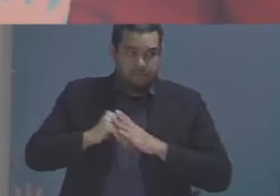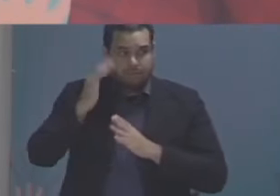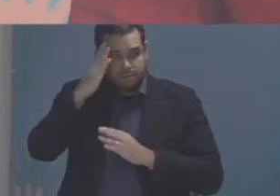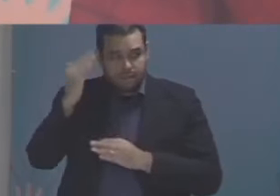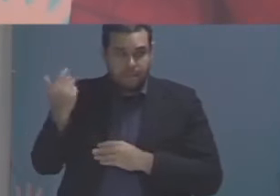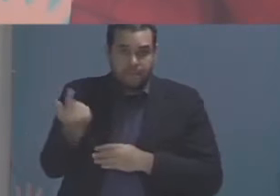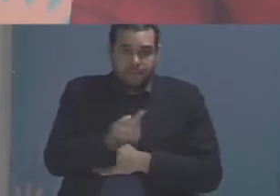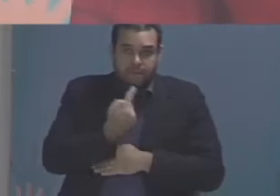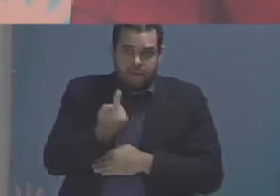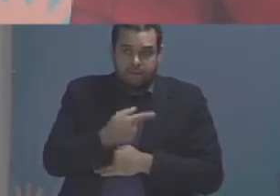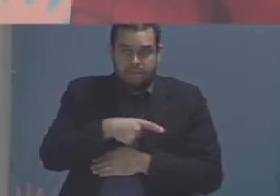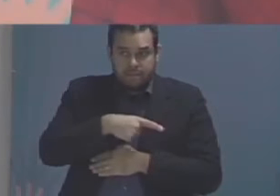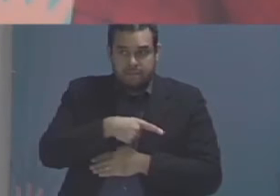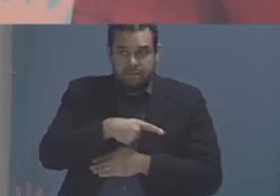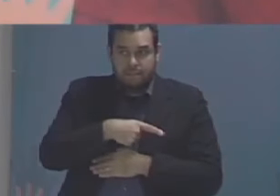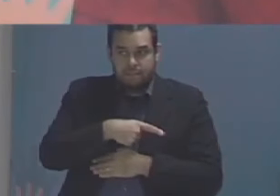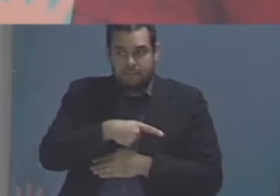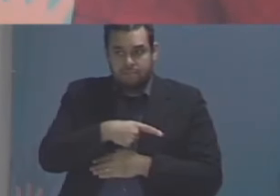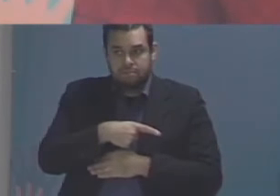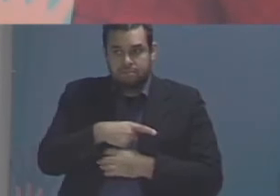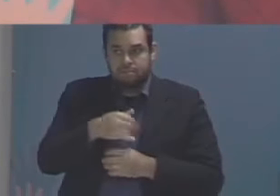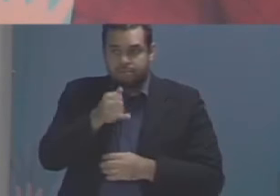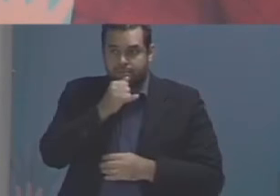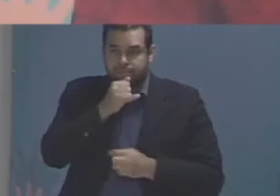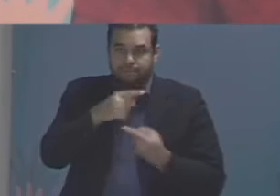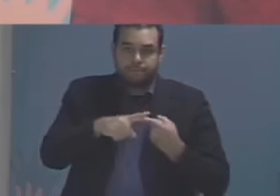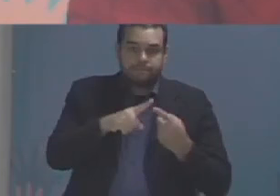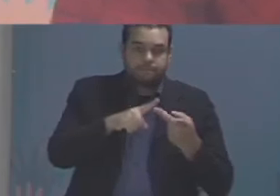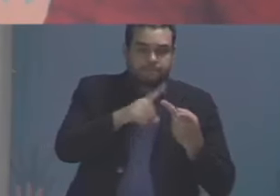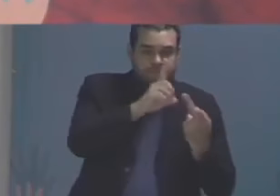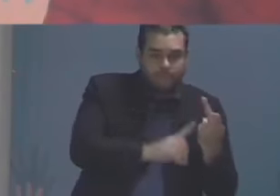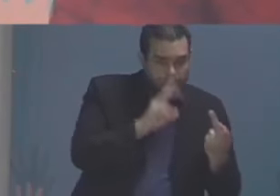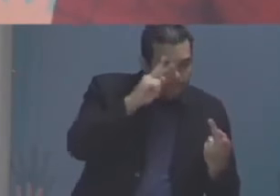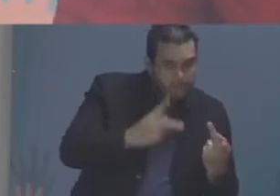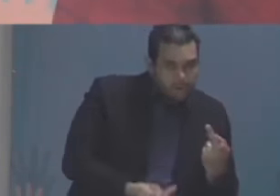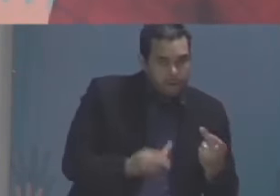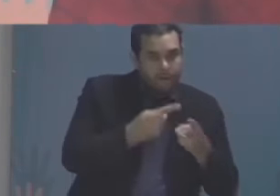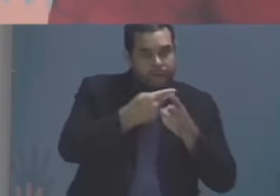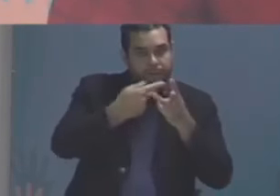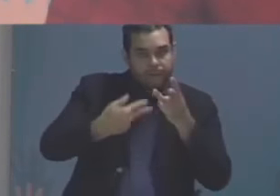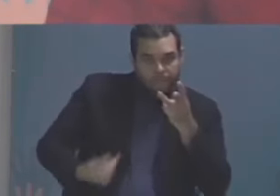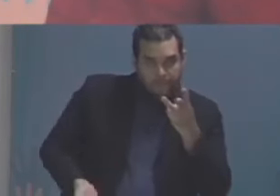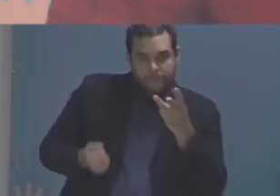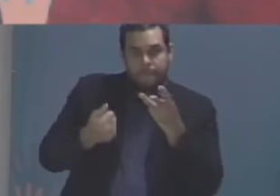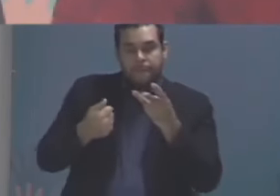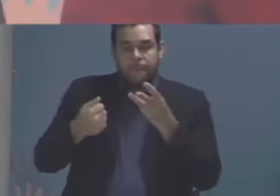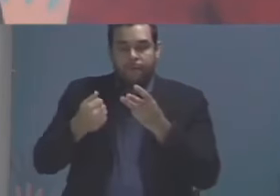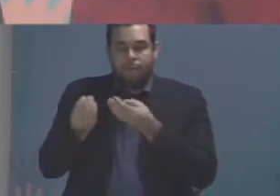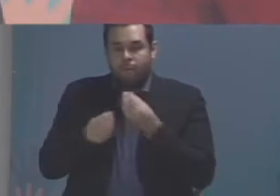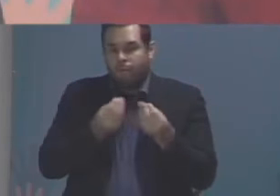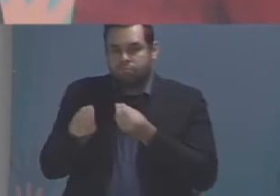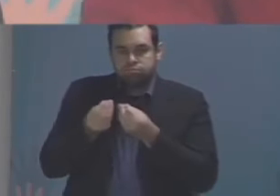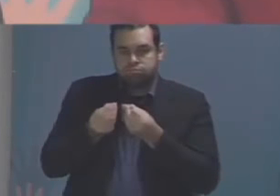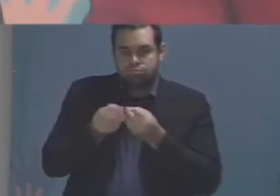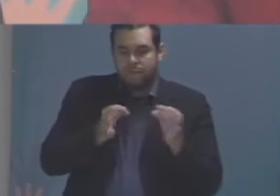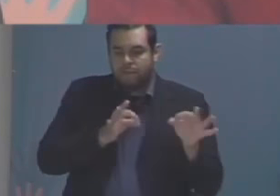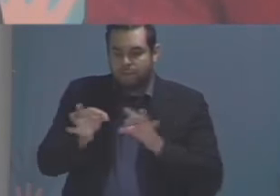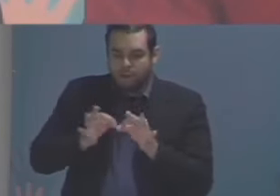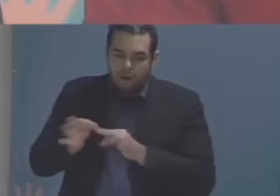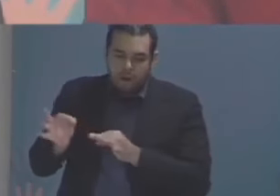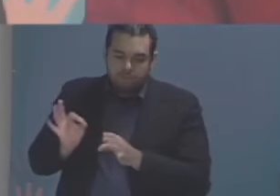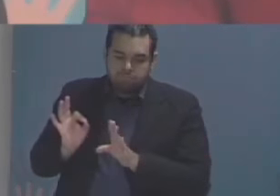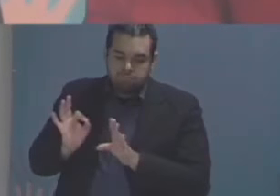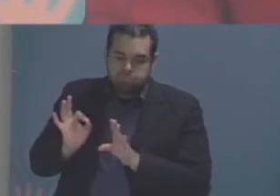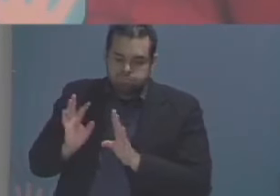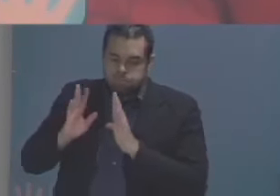que nós incluímos aqueles setores mesmo que vocês acabaram dizendo, direitos humanos, né, de outras áreas. Enfim, é nesse sentido que nós